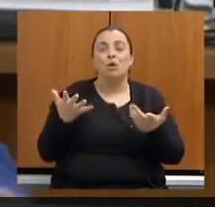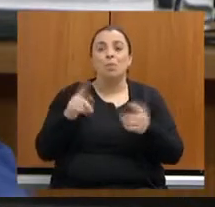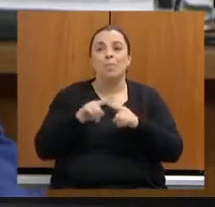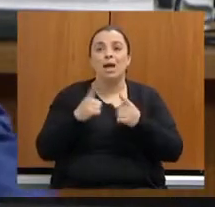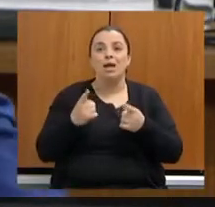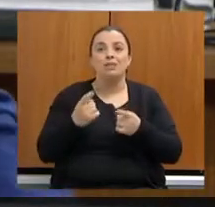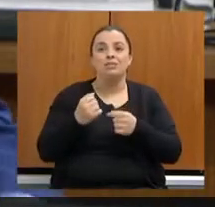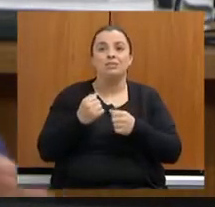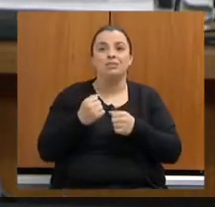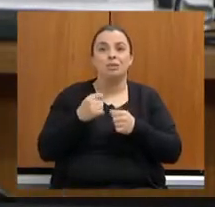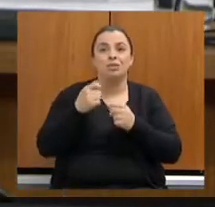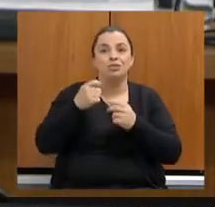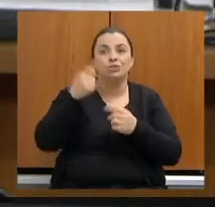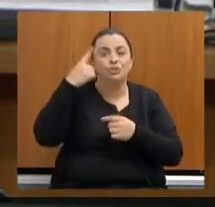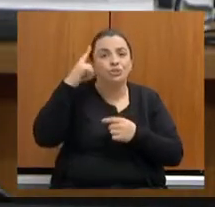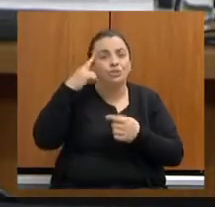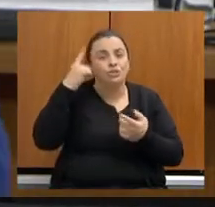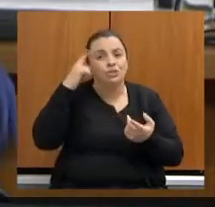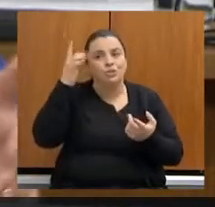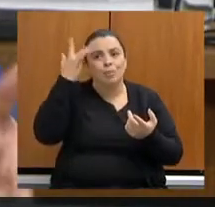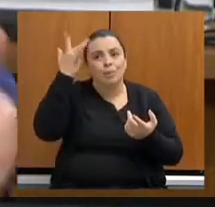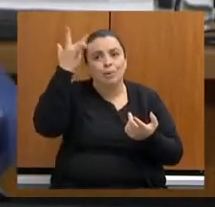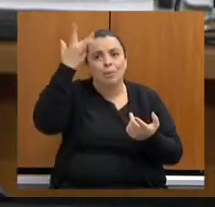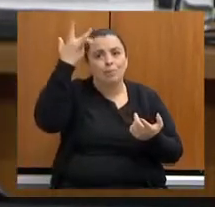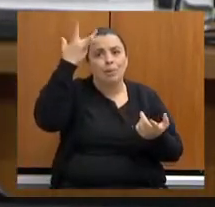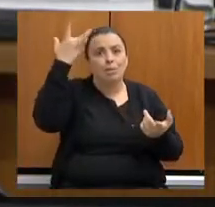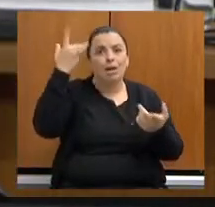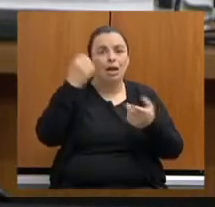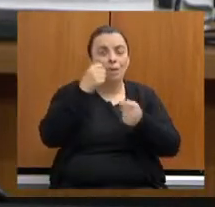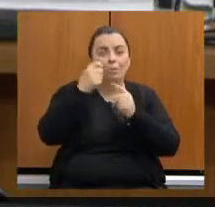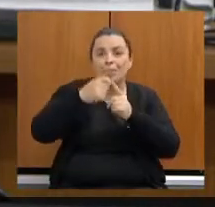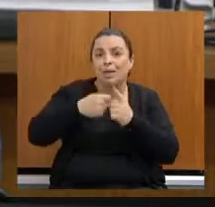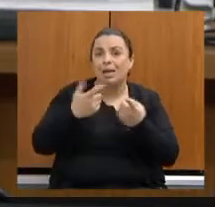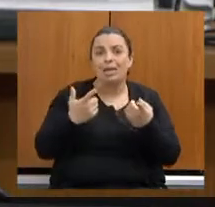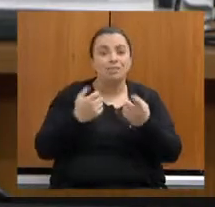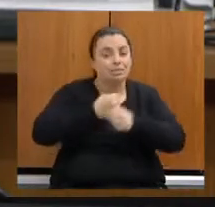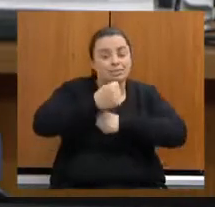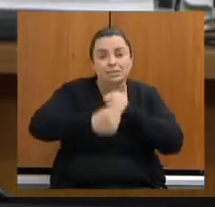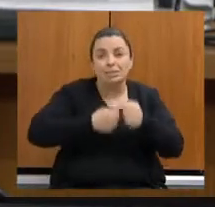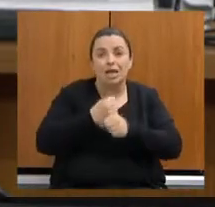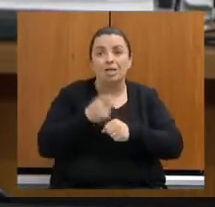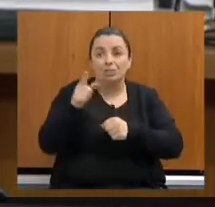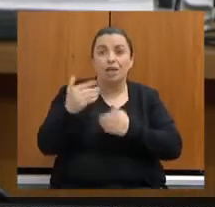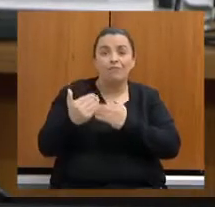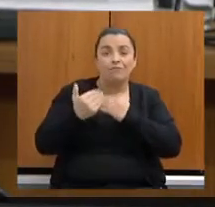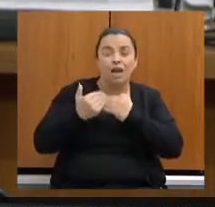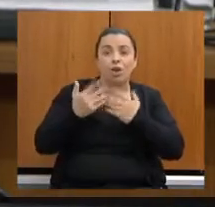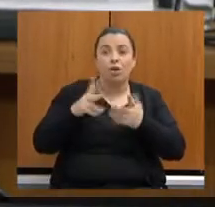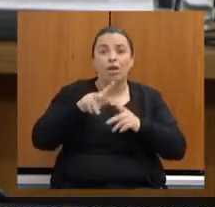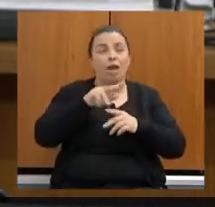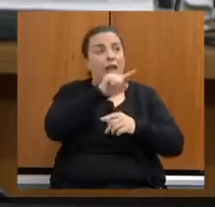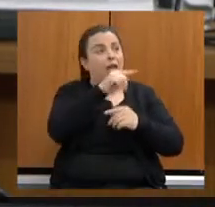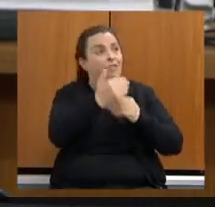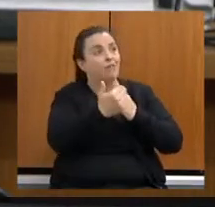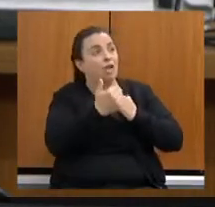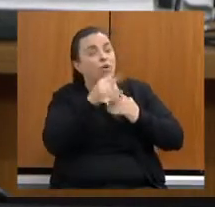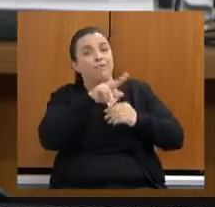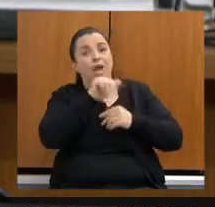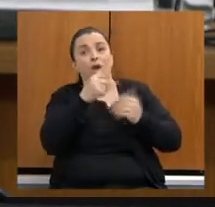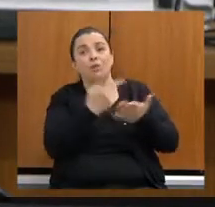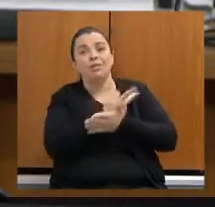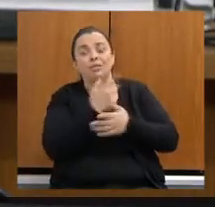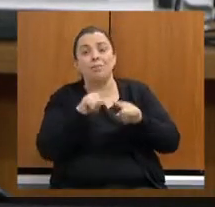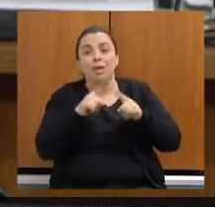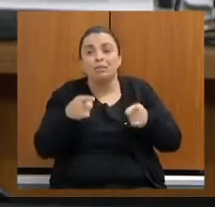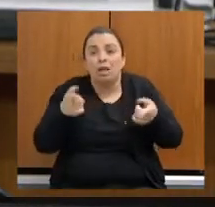passa os mesmos anos resolvendo Mas isso não aconteceu mas eles diziam que acontecer falava que tava pronto e agora sair e não saiu então